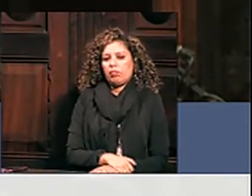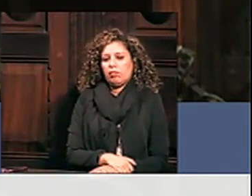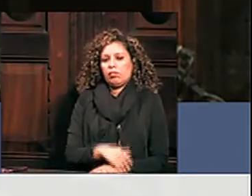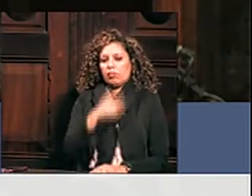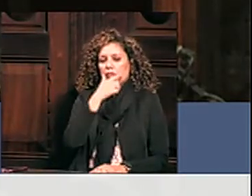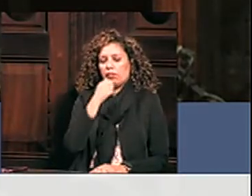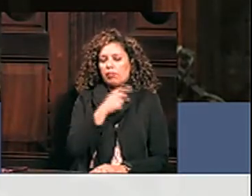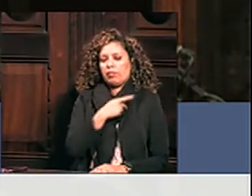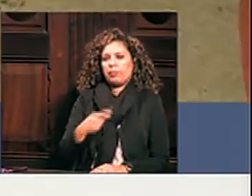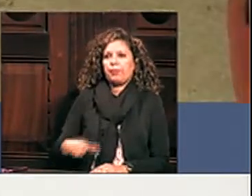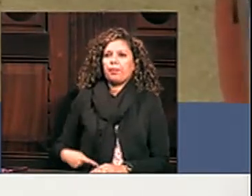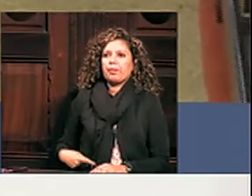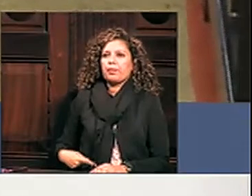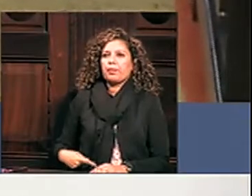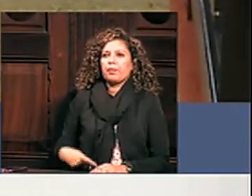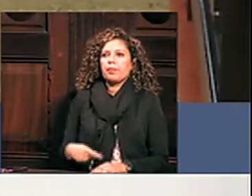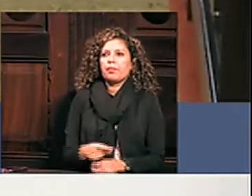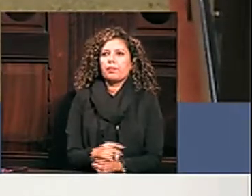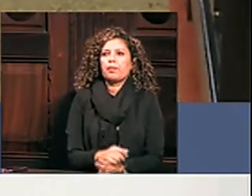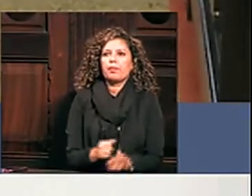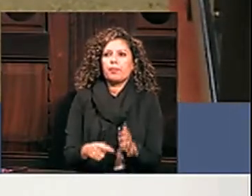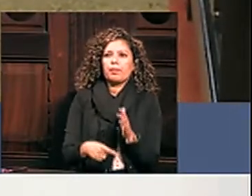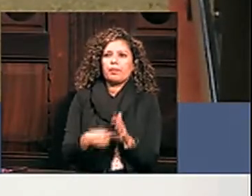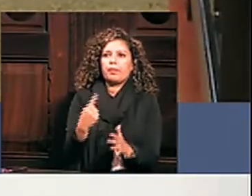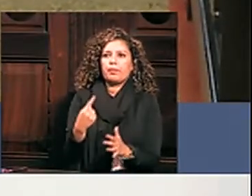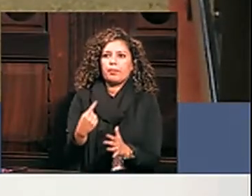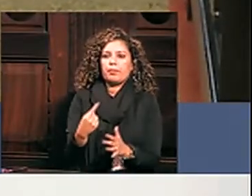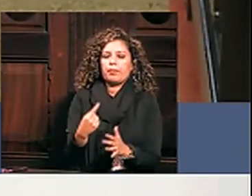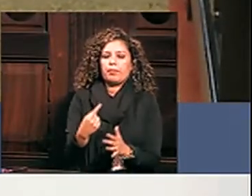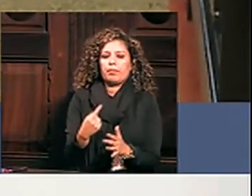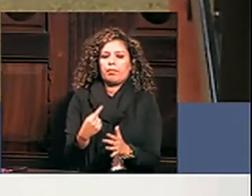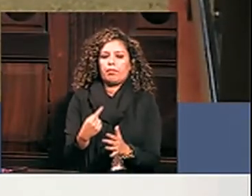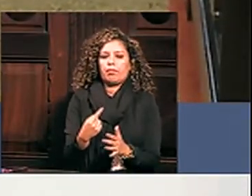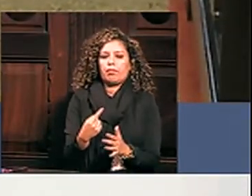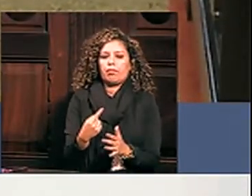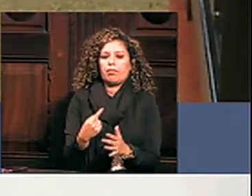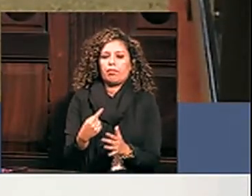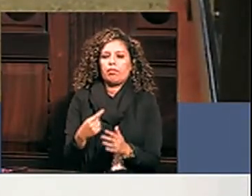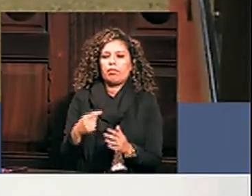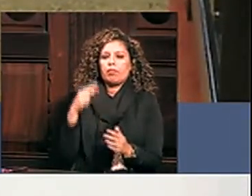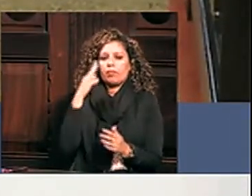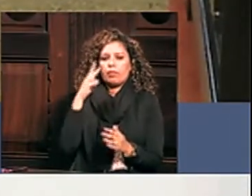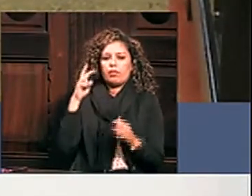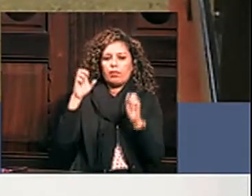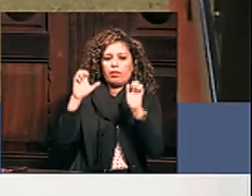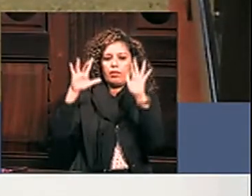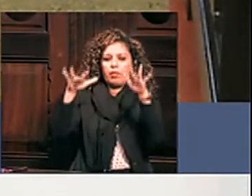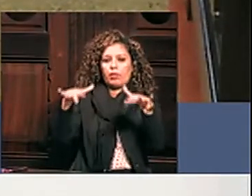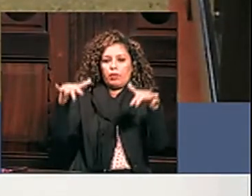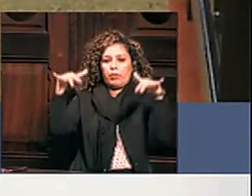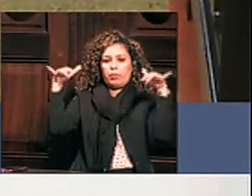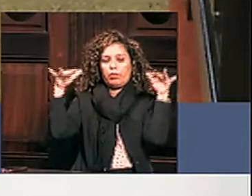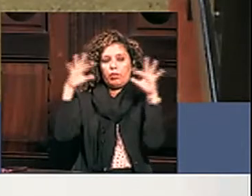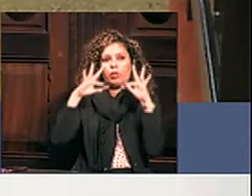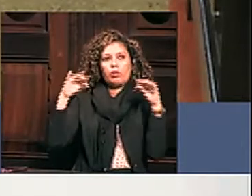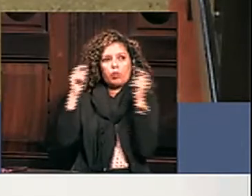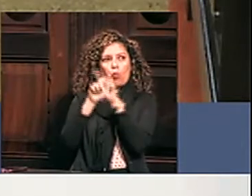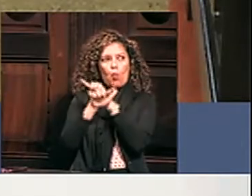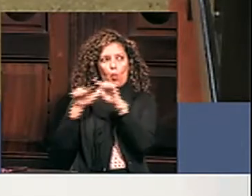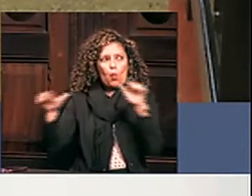Senhor presidente, primeiro, com as galerias já totalmente